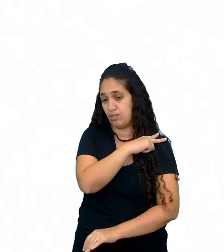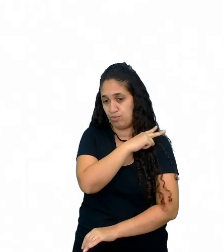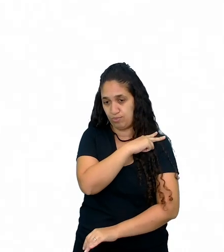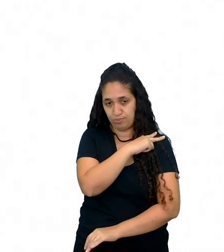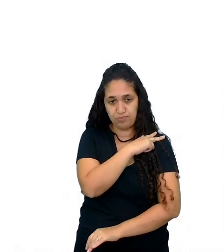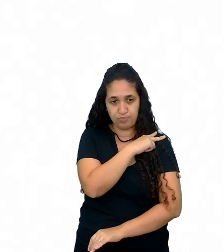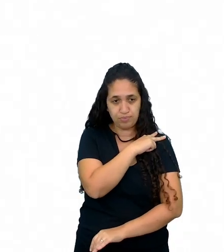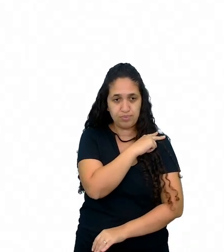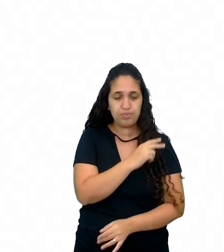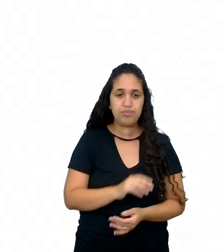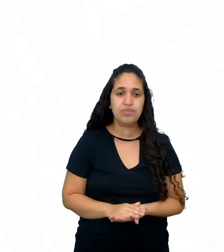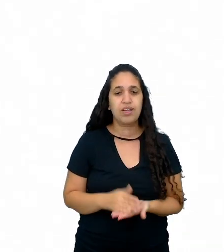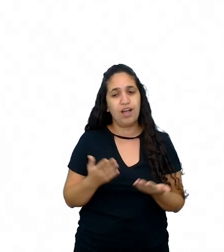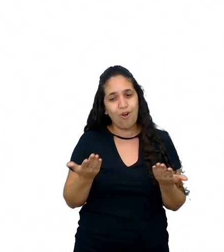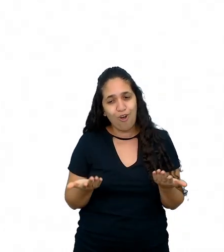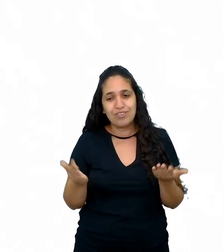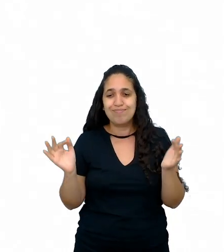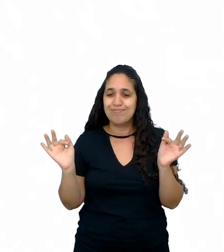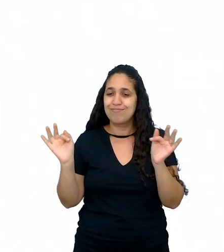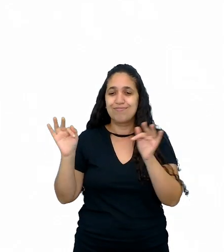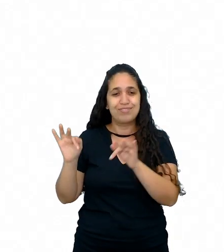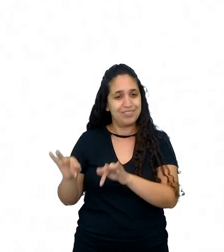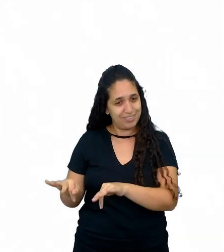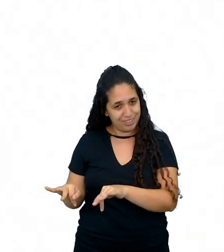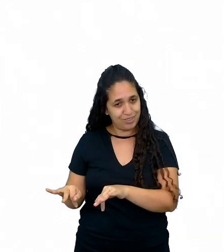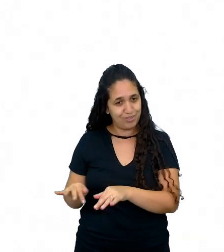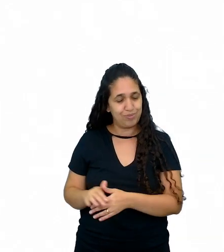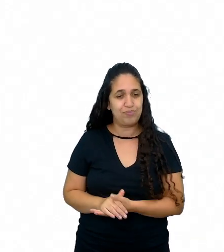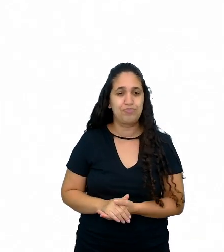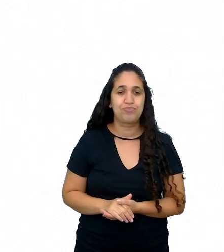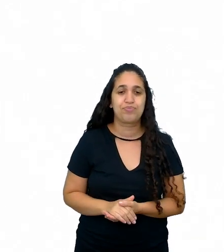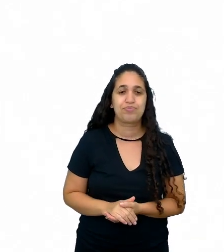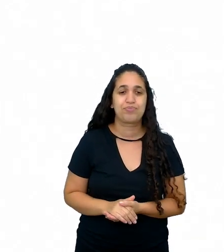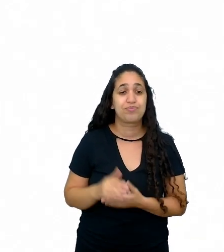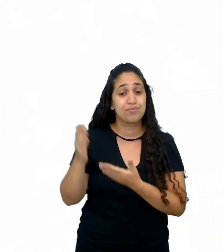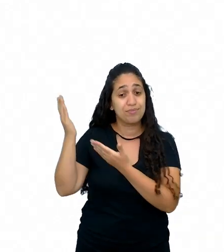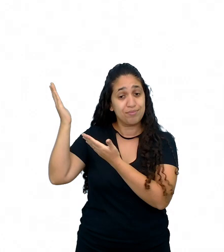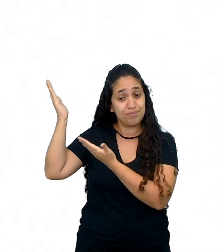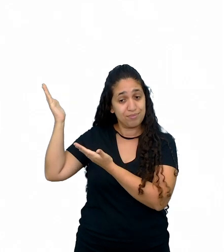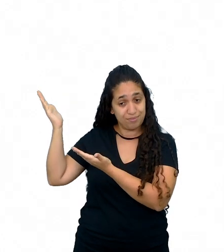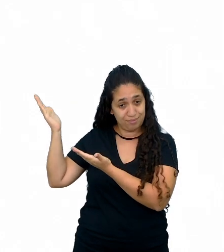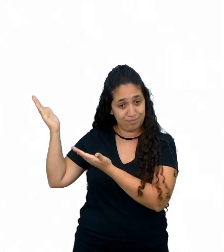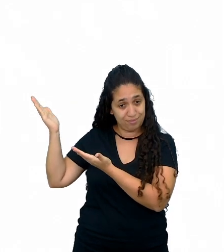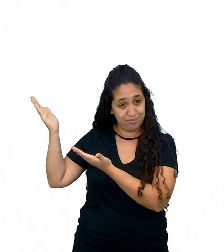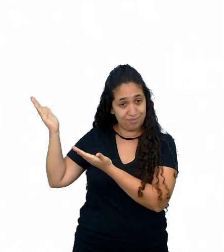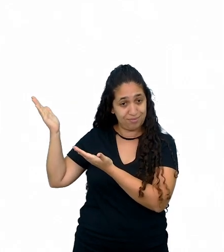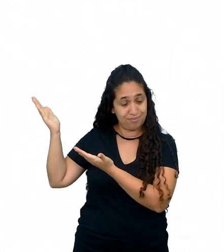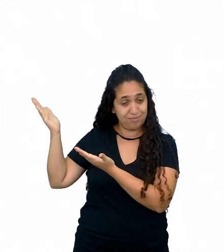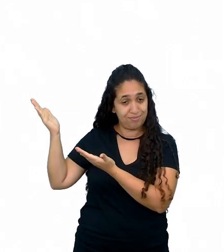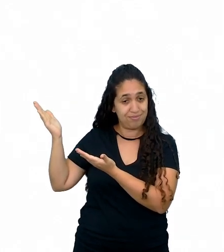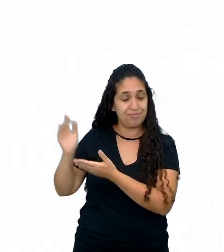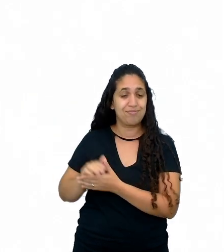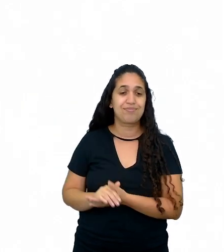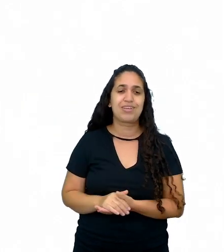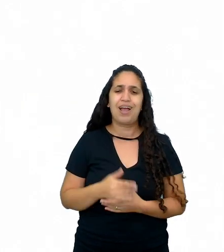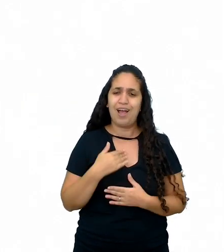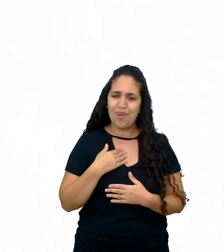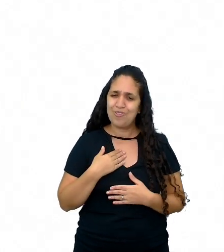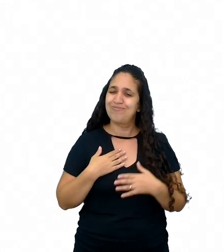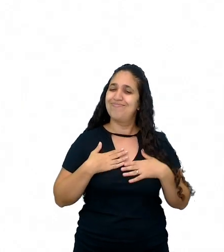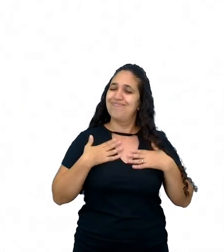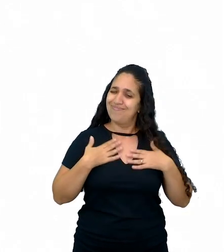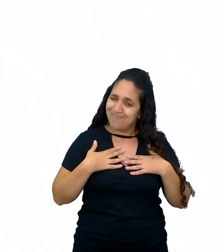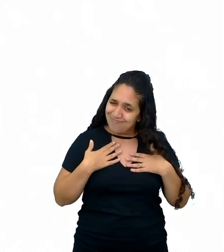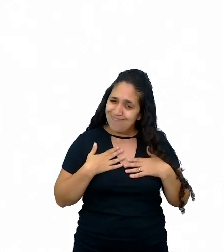ensino médio. Então, nós analisamos, finalizando, nós já estamos terminando, eu fico muito honrada de estar